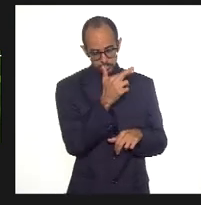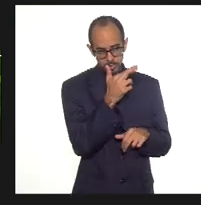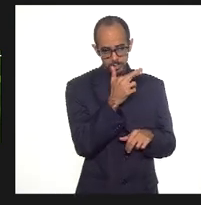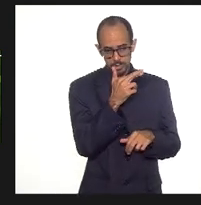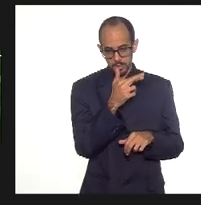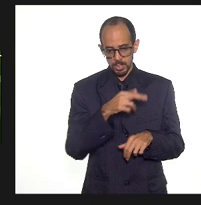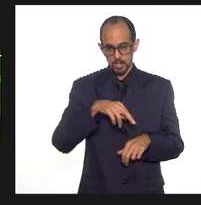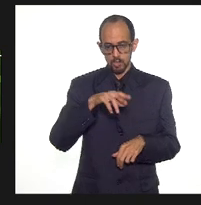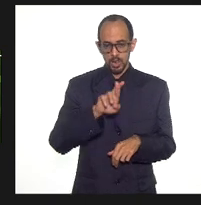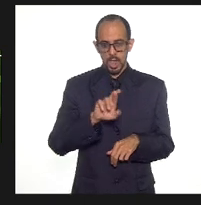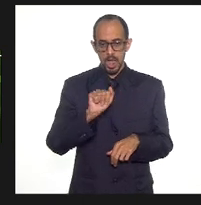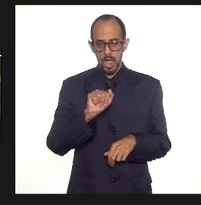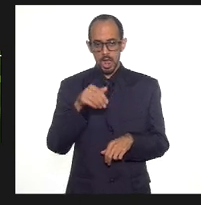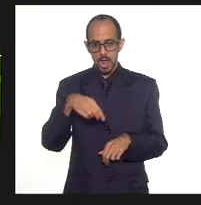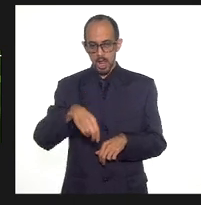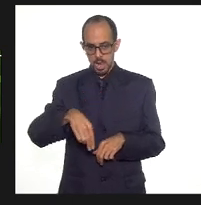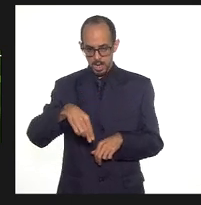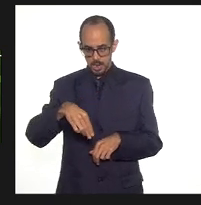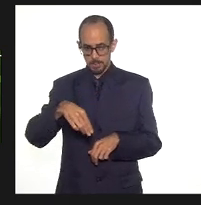RAMP 12 de 14,